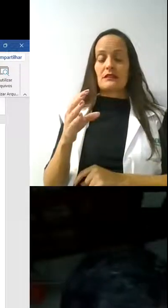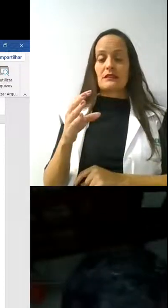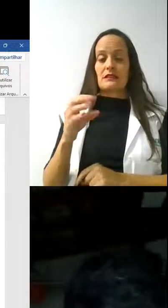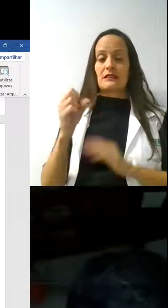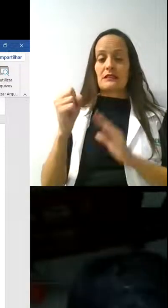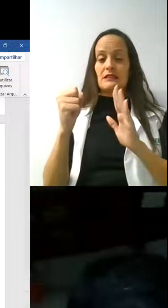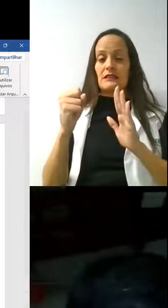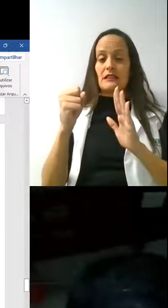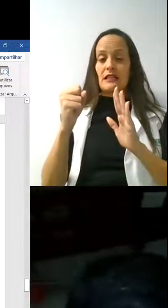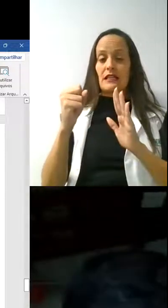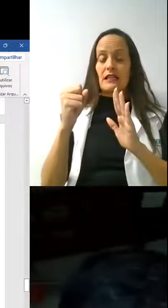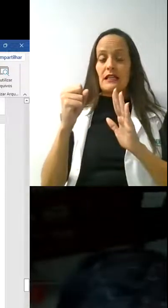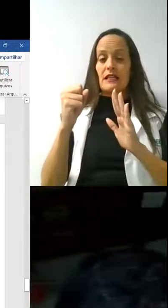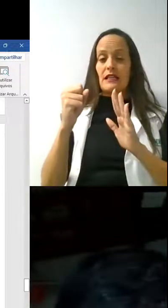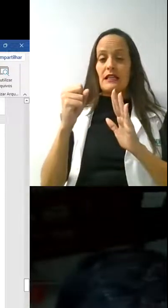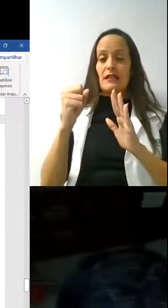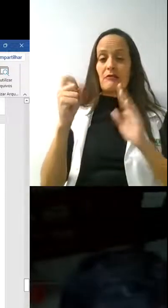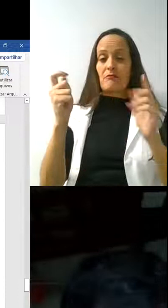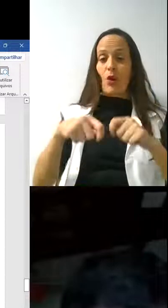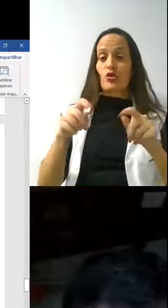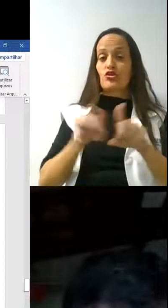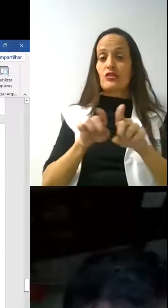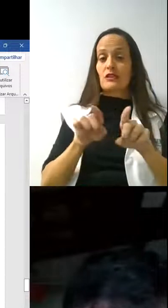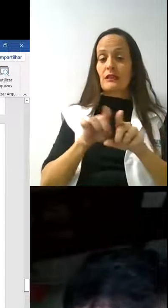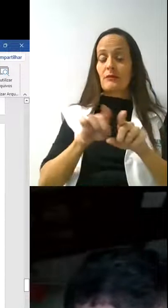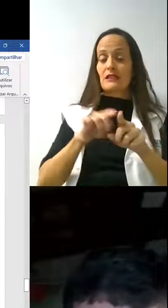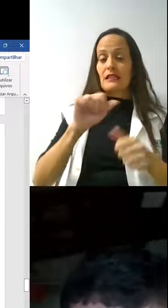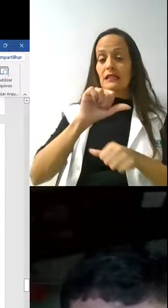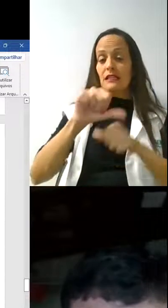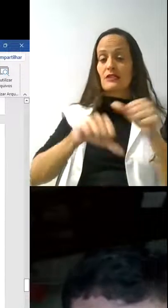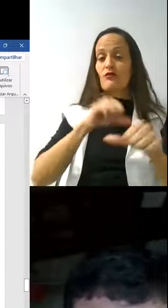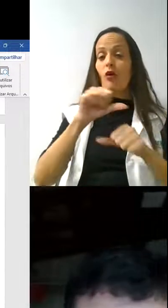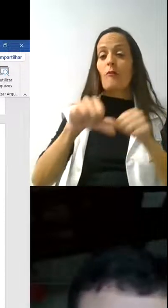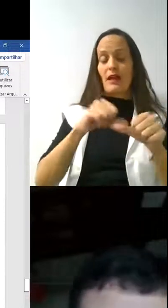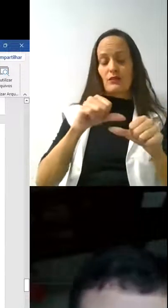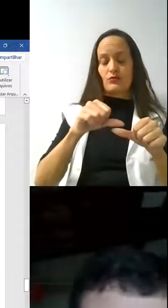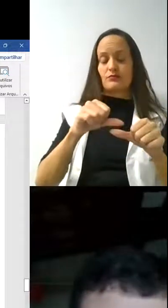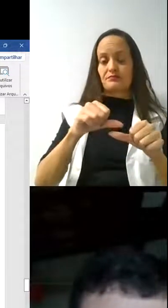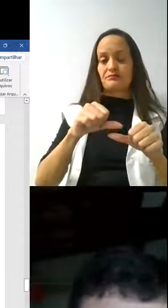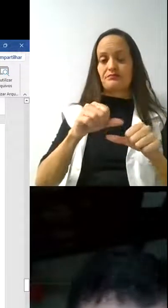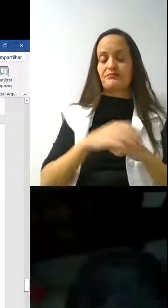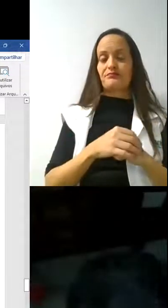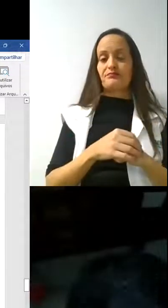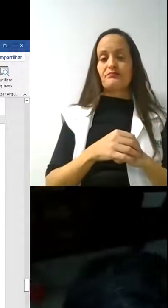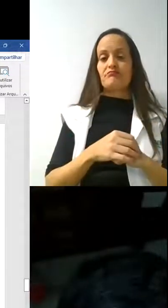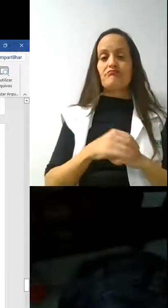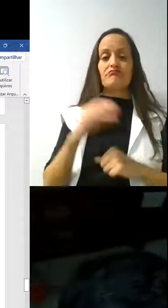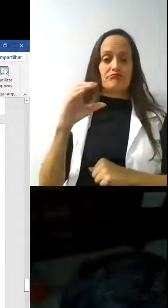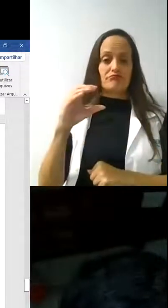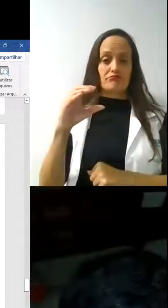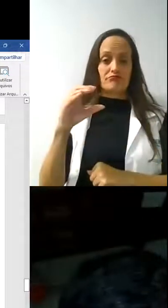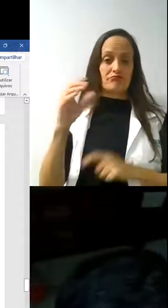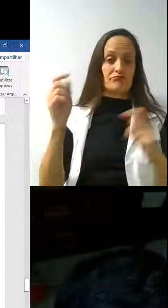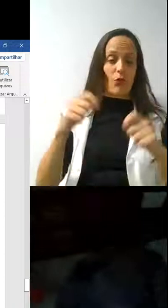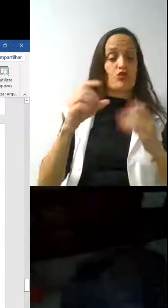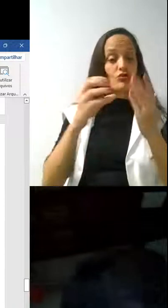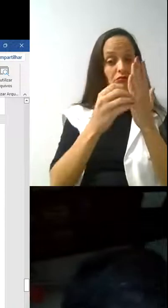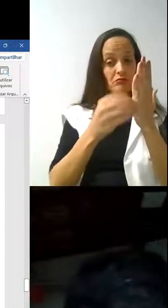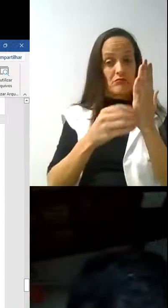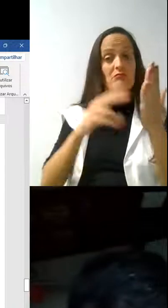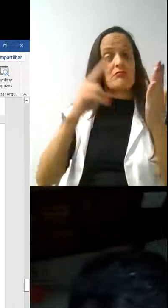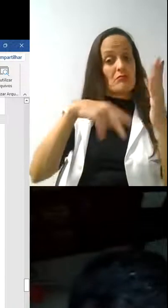Então, esse passo a passo, pessoal, de conversão de unidades, tem lá na apostila também, né? Eu só estou fazendo